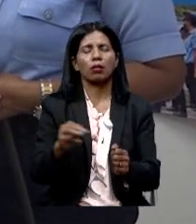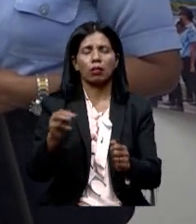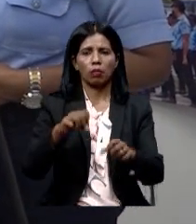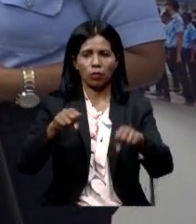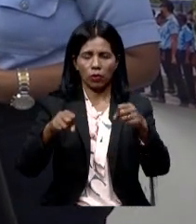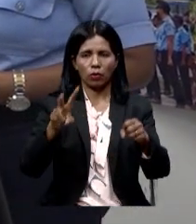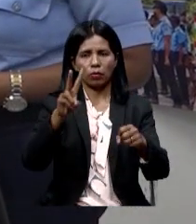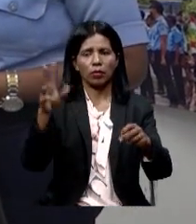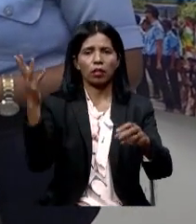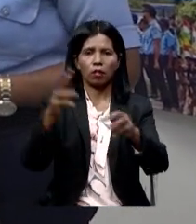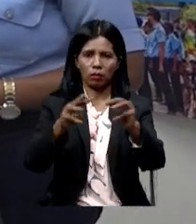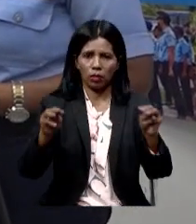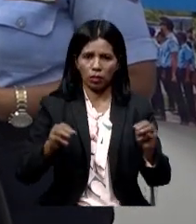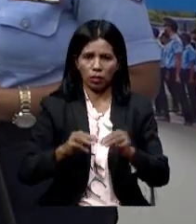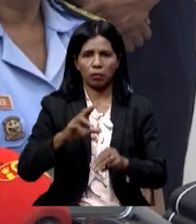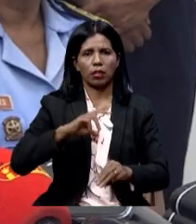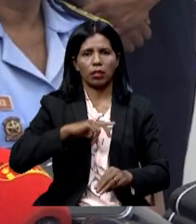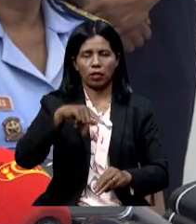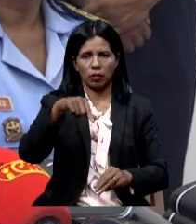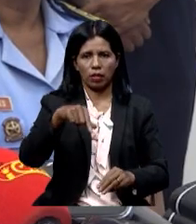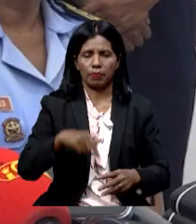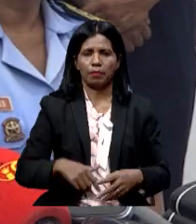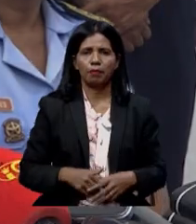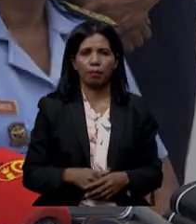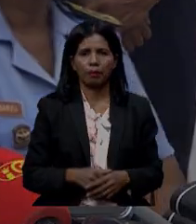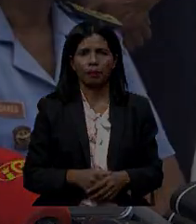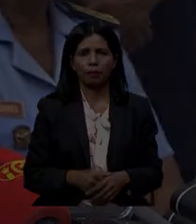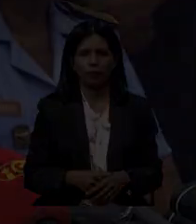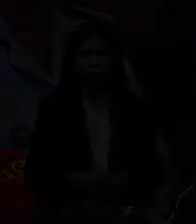e a área município Lekisa. Tito Silva, Emerenciano Martins, GMN.